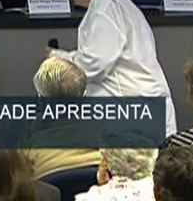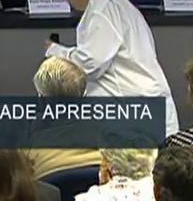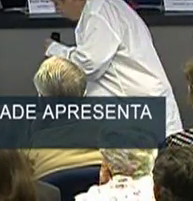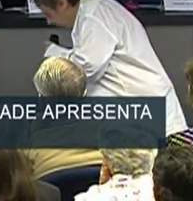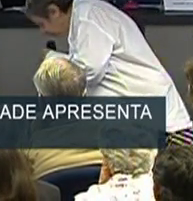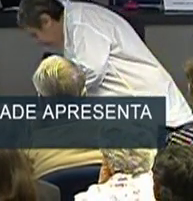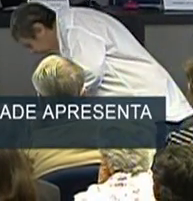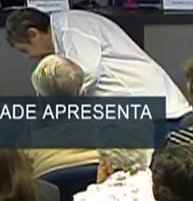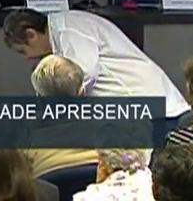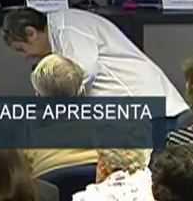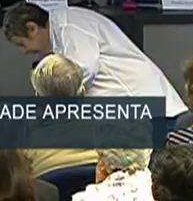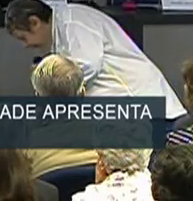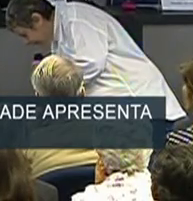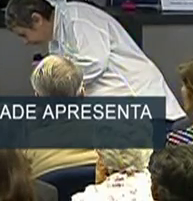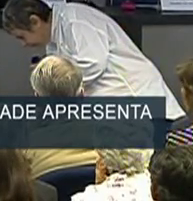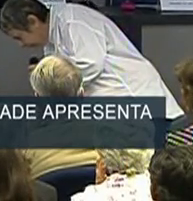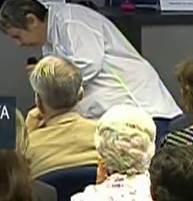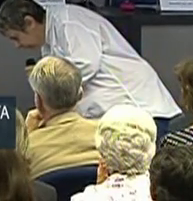Bom,